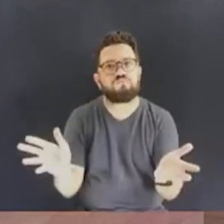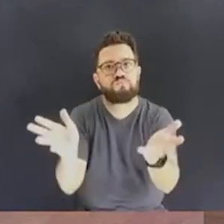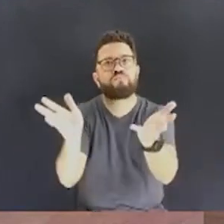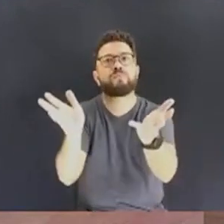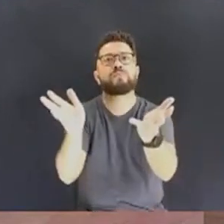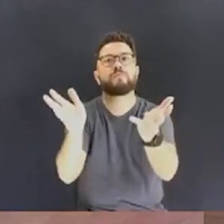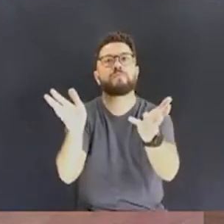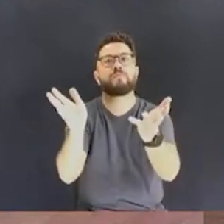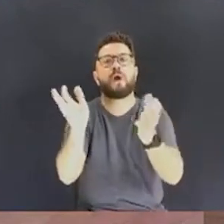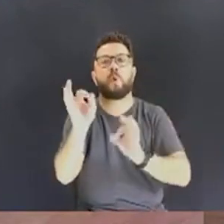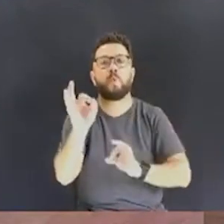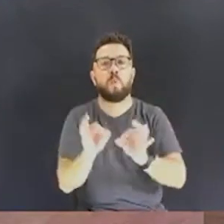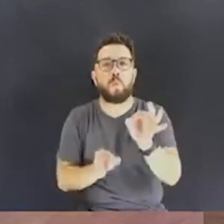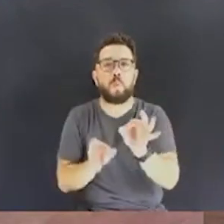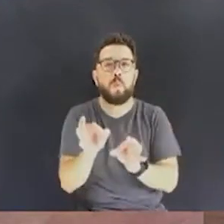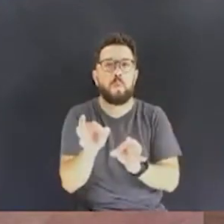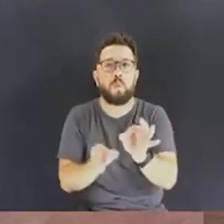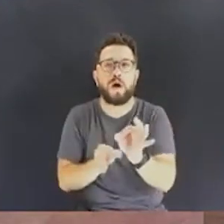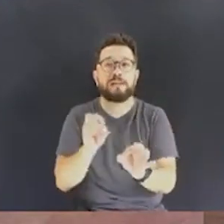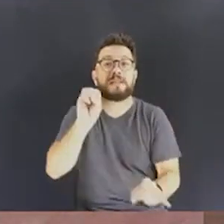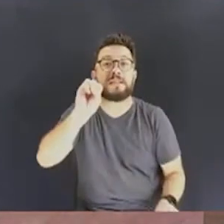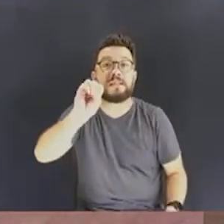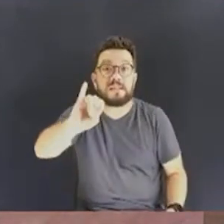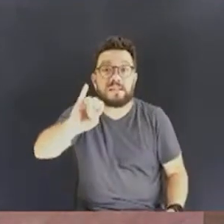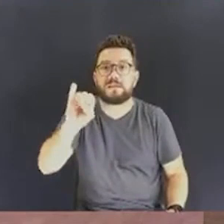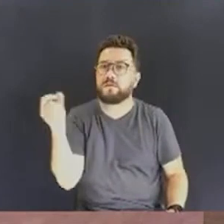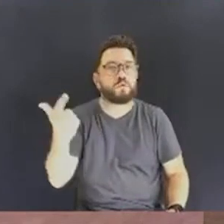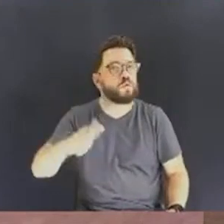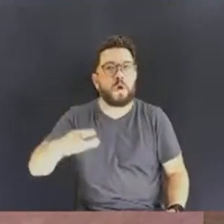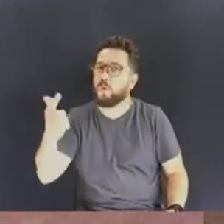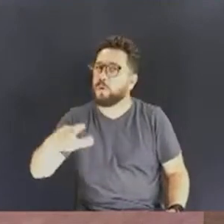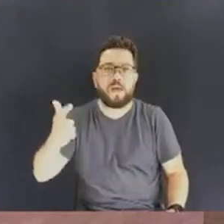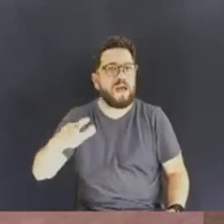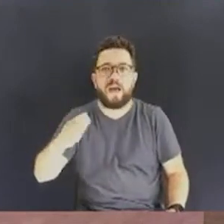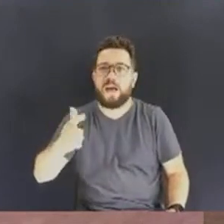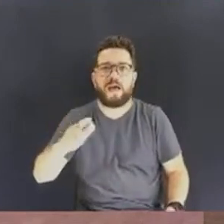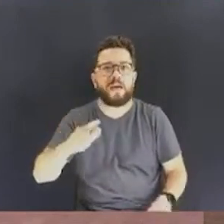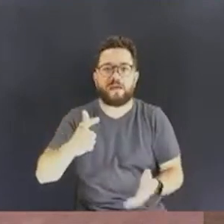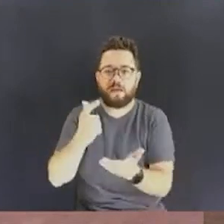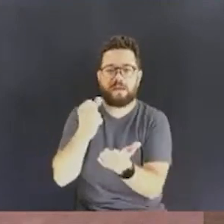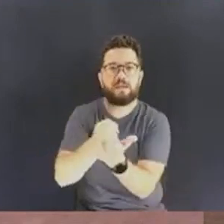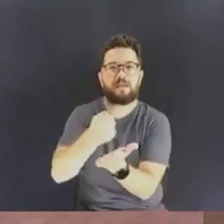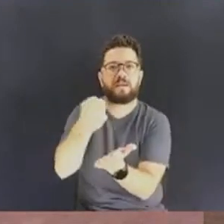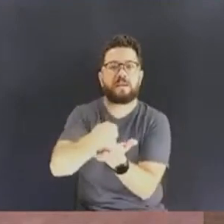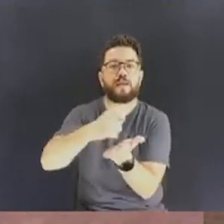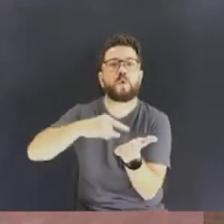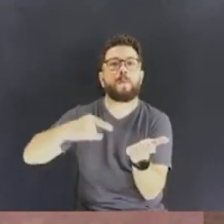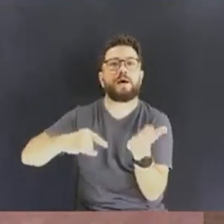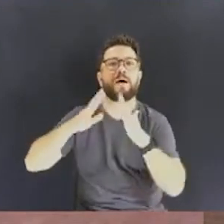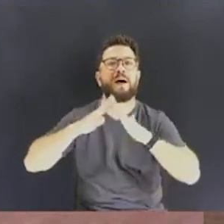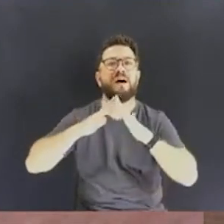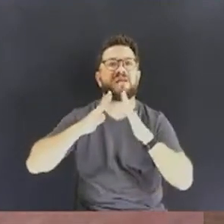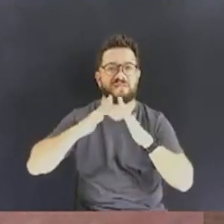esse registro, né? Quem não tem um registro não tem o seu imóvel. Então, existe a intenção de